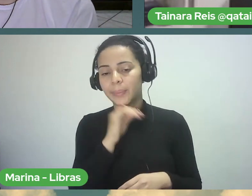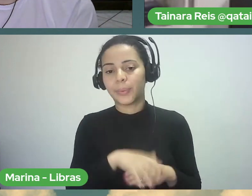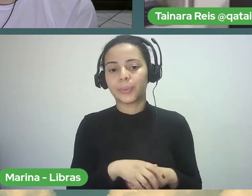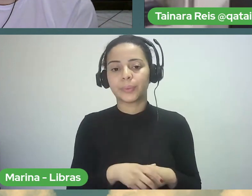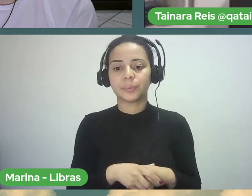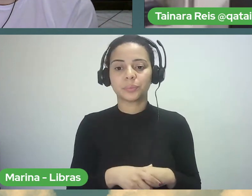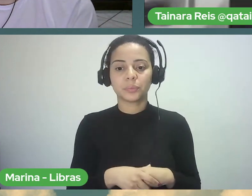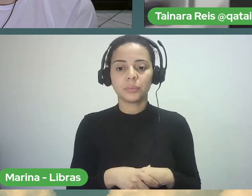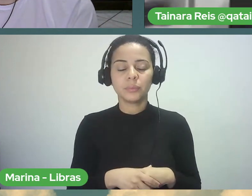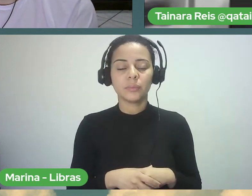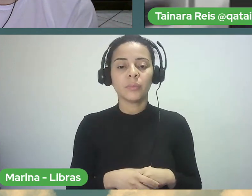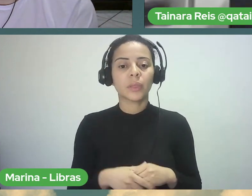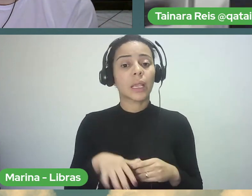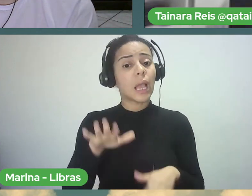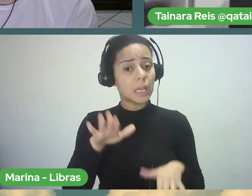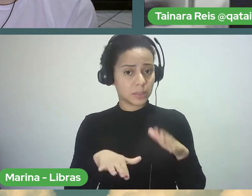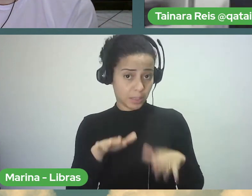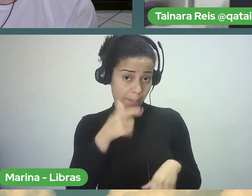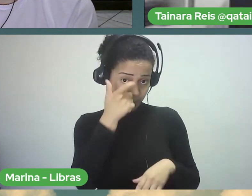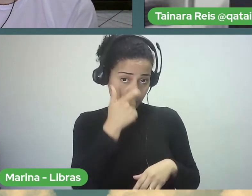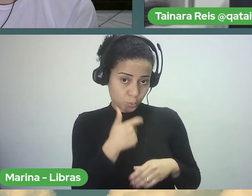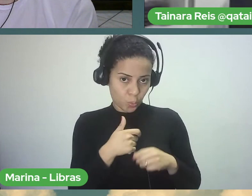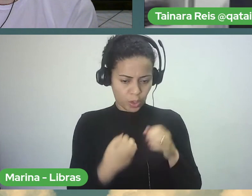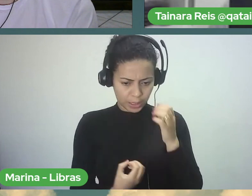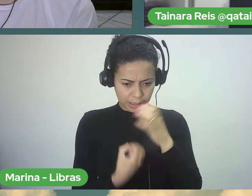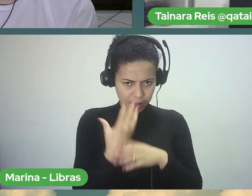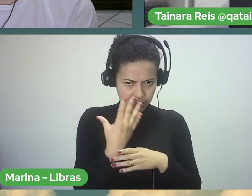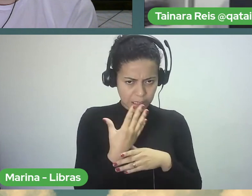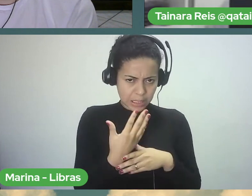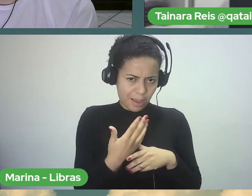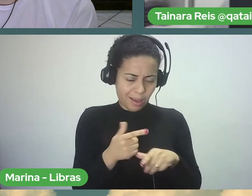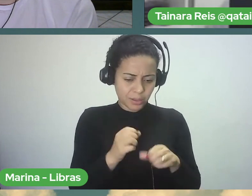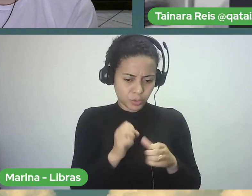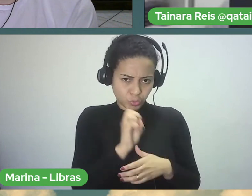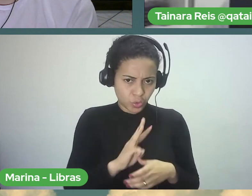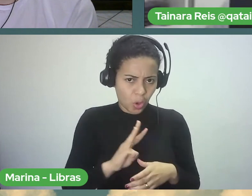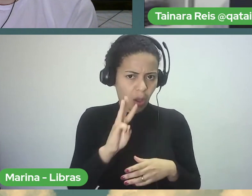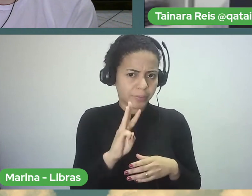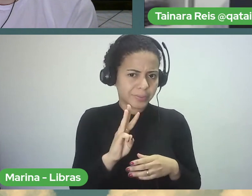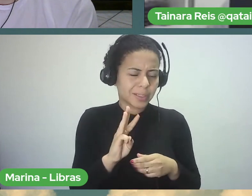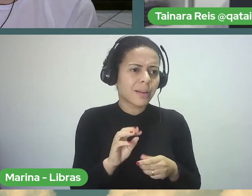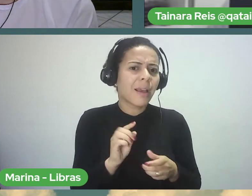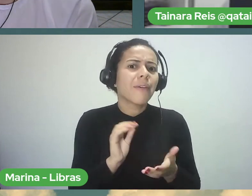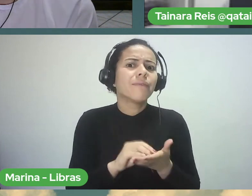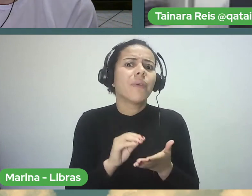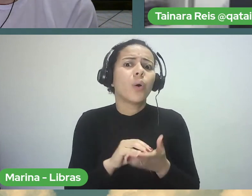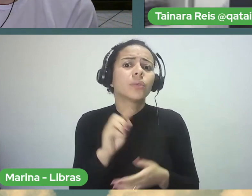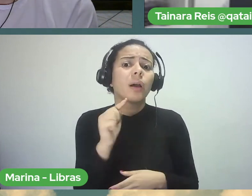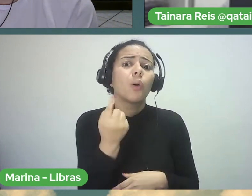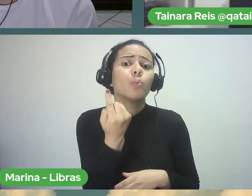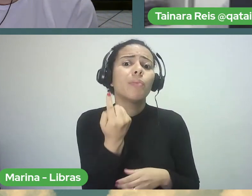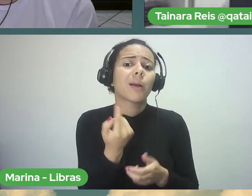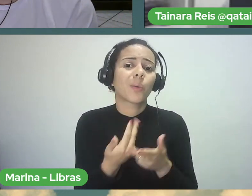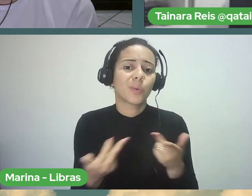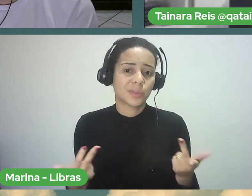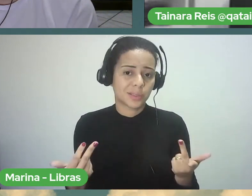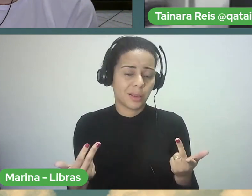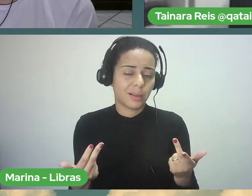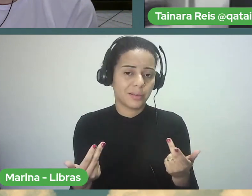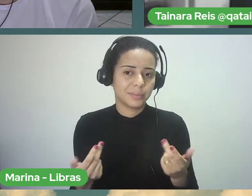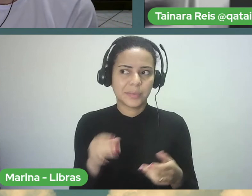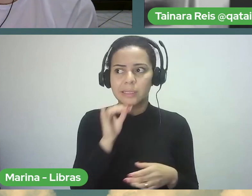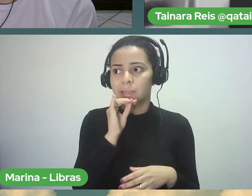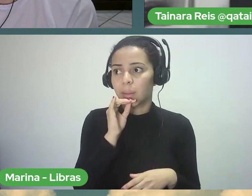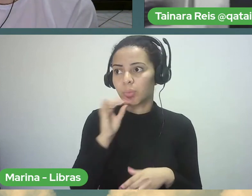funcionalidade e quase todas as vezes tem alguma coisinha que fica faltando porque faltou um critério de aceite.